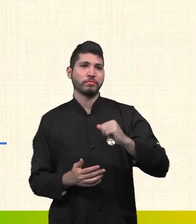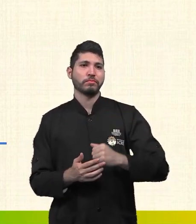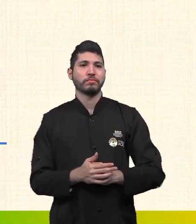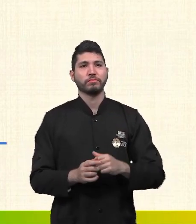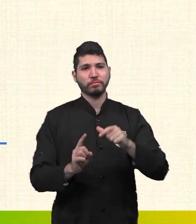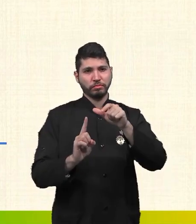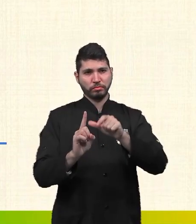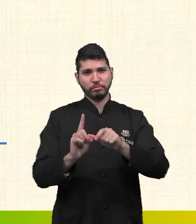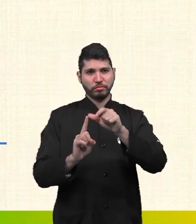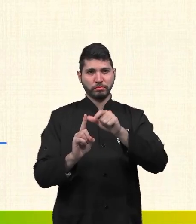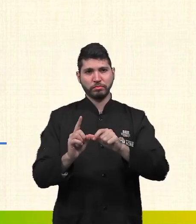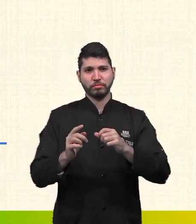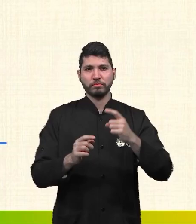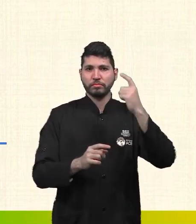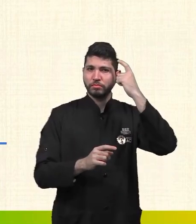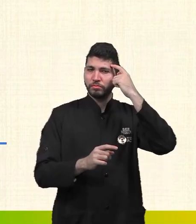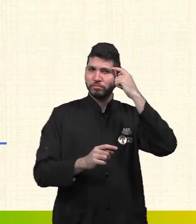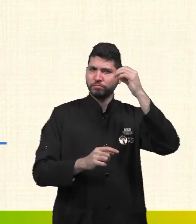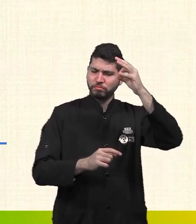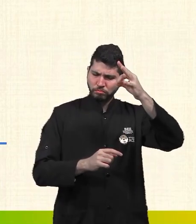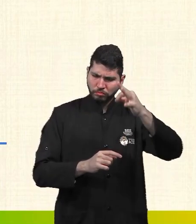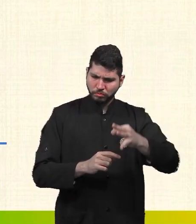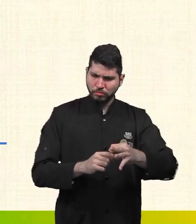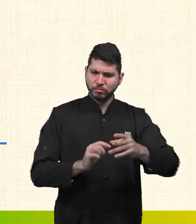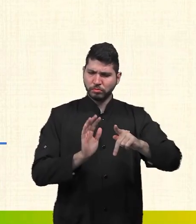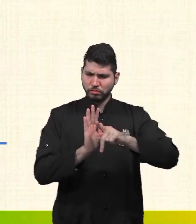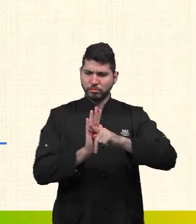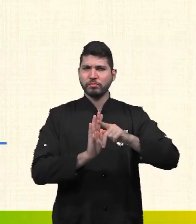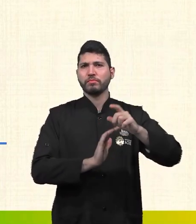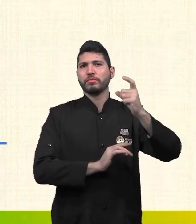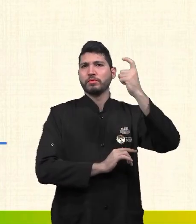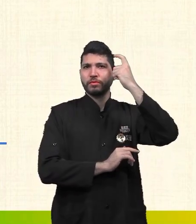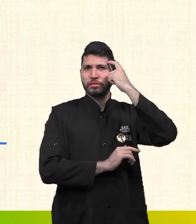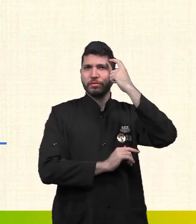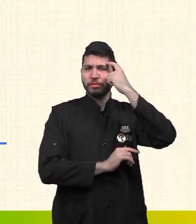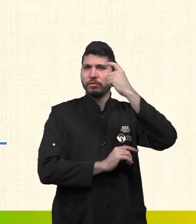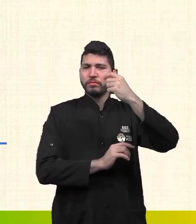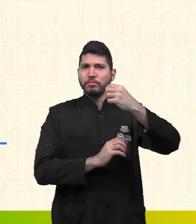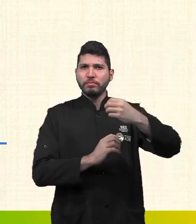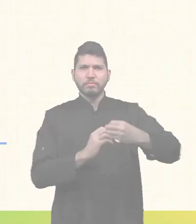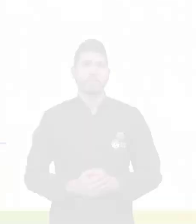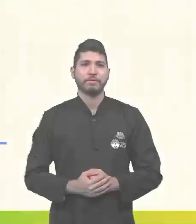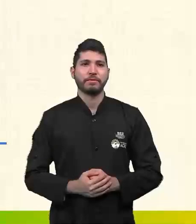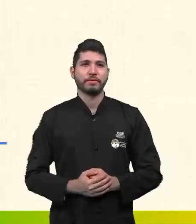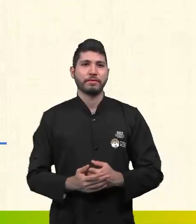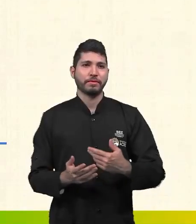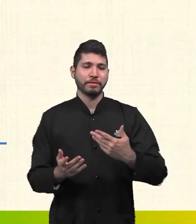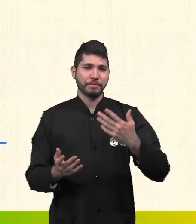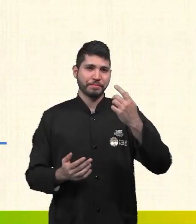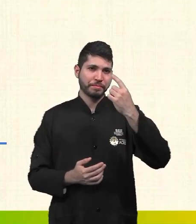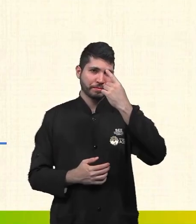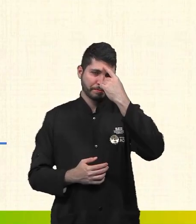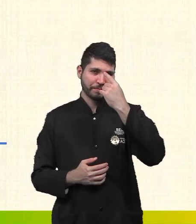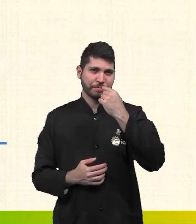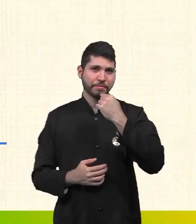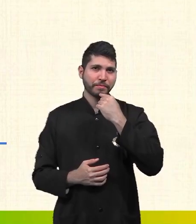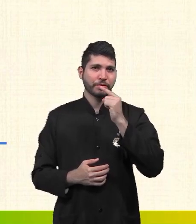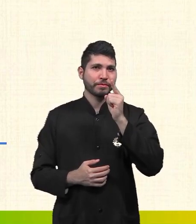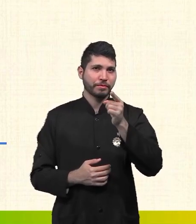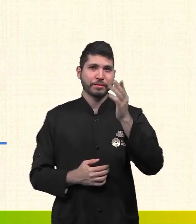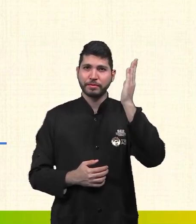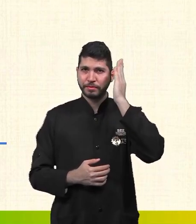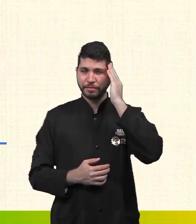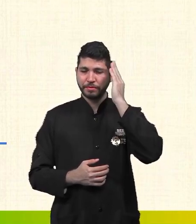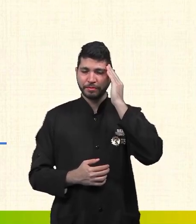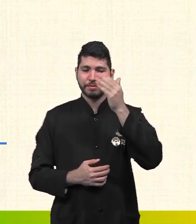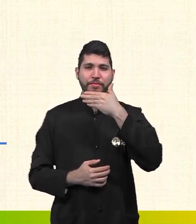personagem demonstra senso de certeza em seu pensamento. E como que isso é feito? Para que vocês possam compreender melhor o